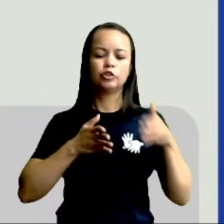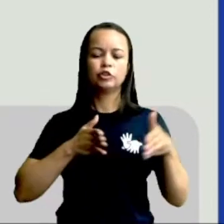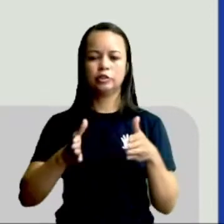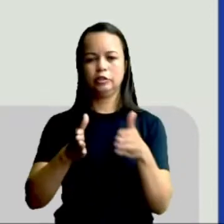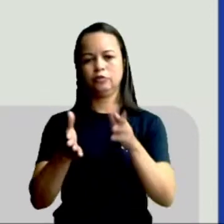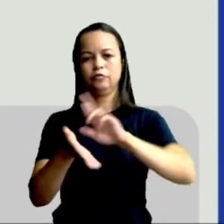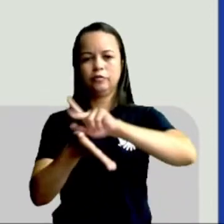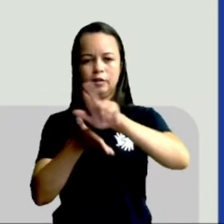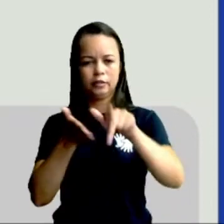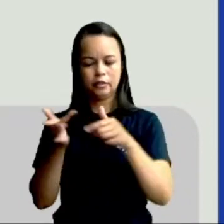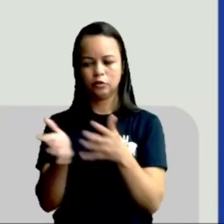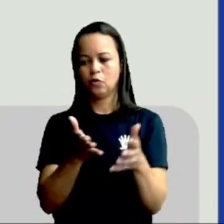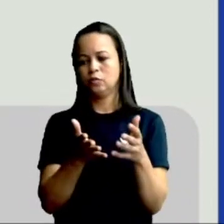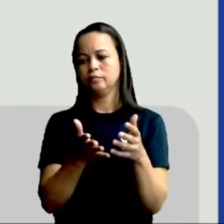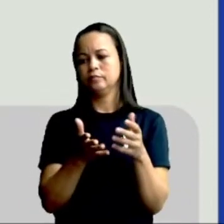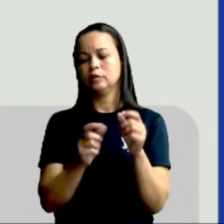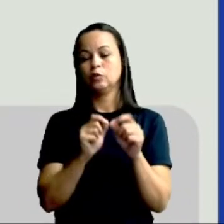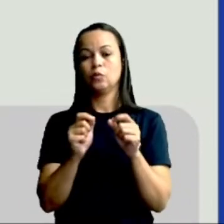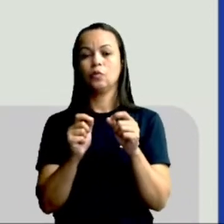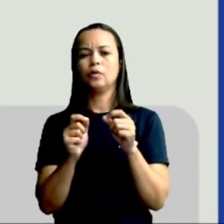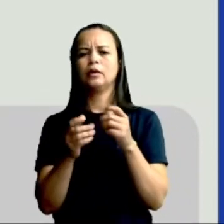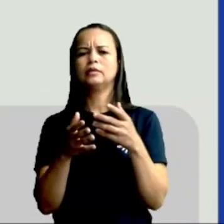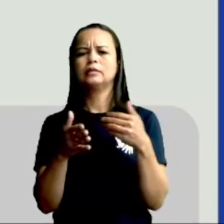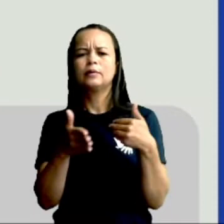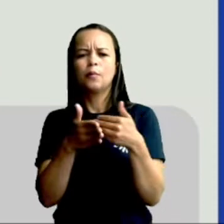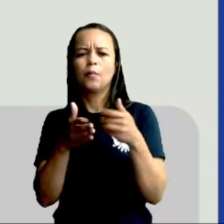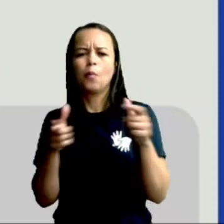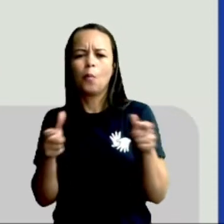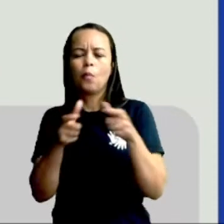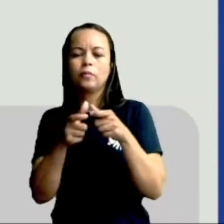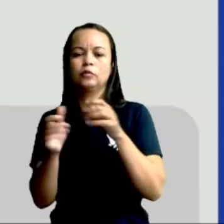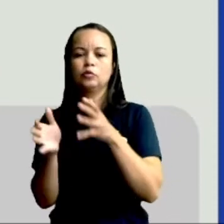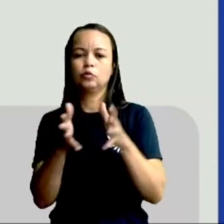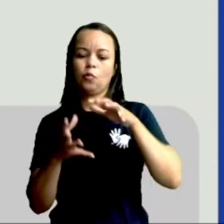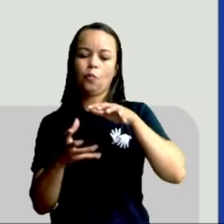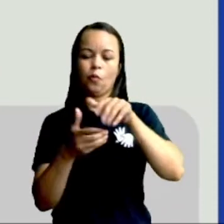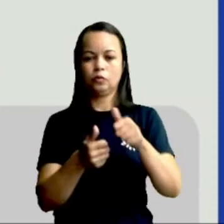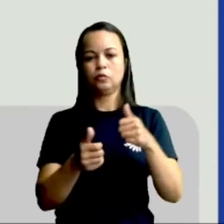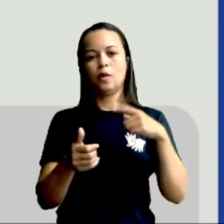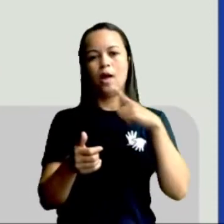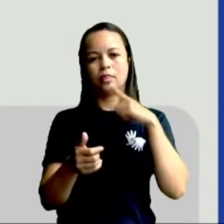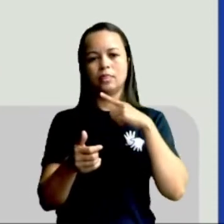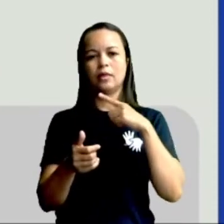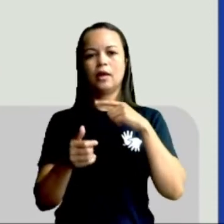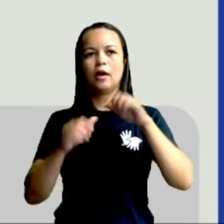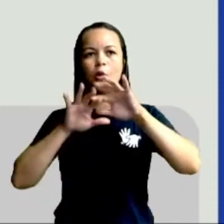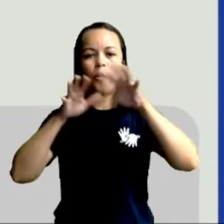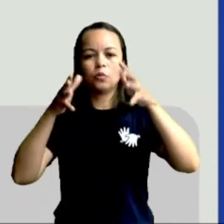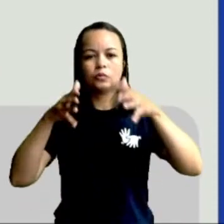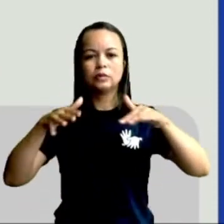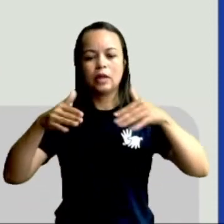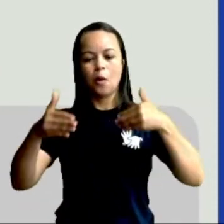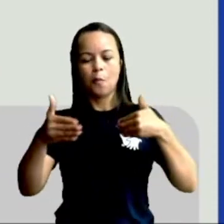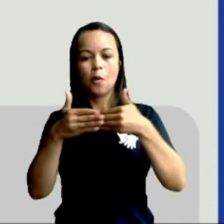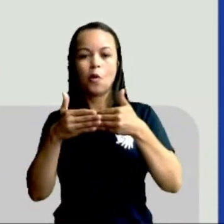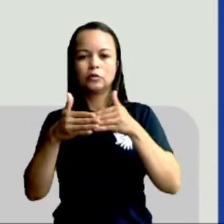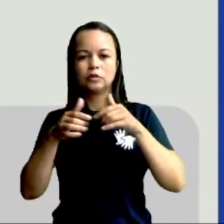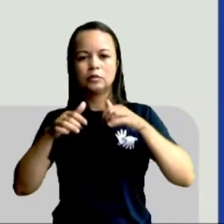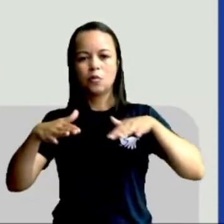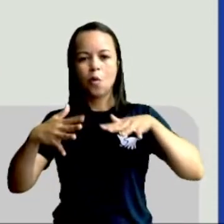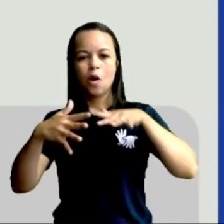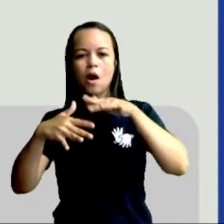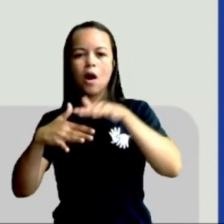dos poucos no mundo a possuir um delta em mar aberto, ou seja, ele vai direto para o mar. Bacia